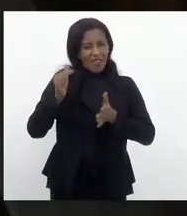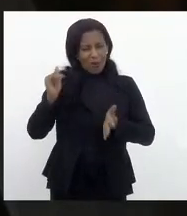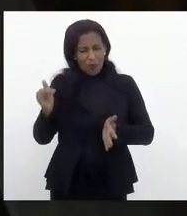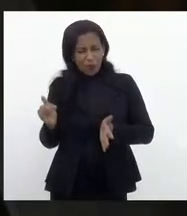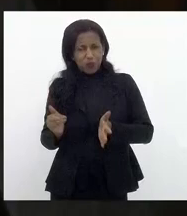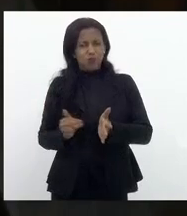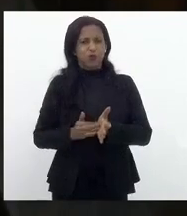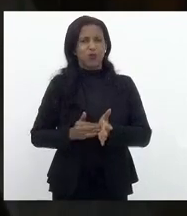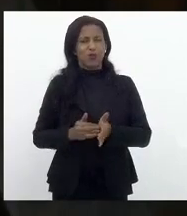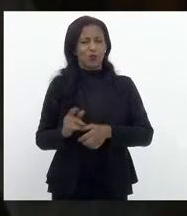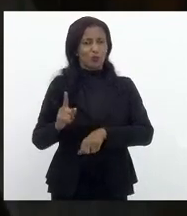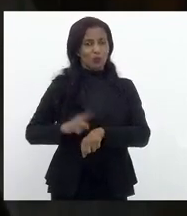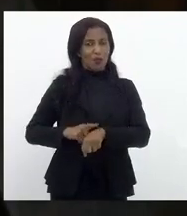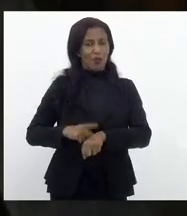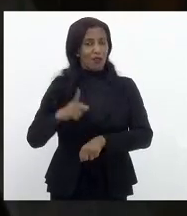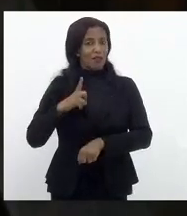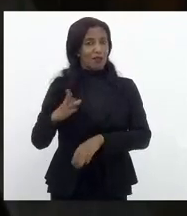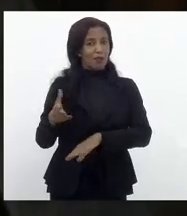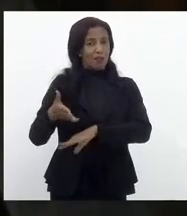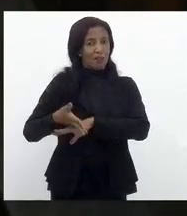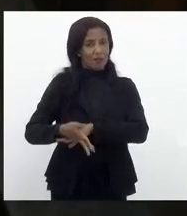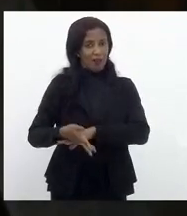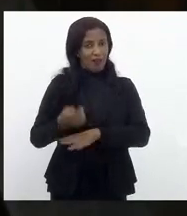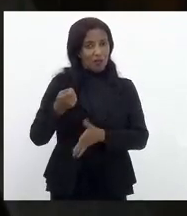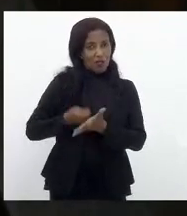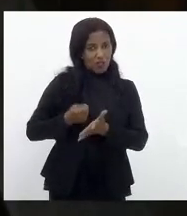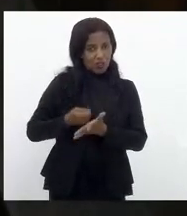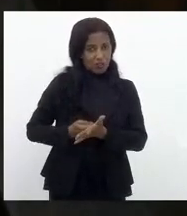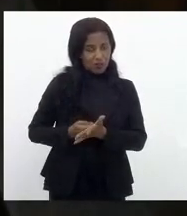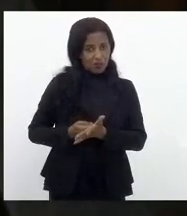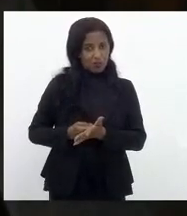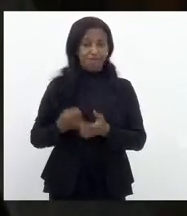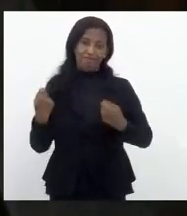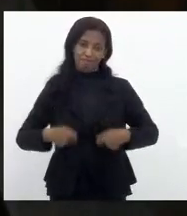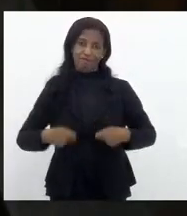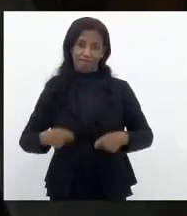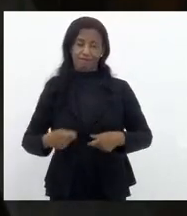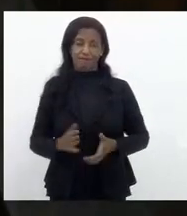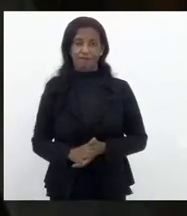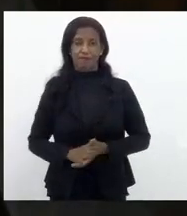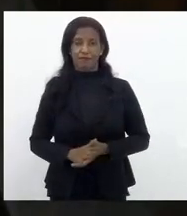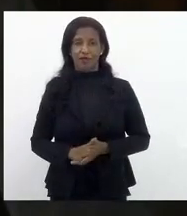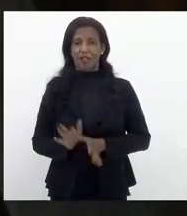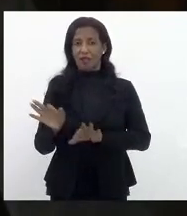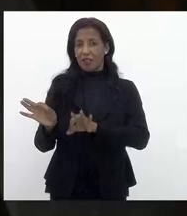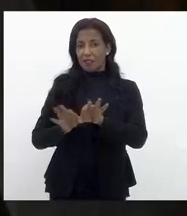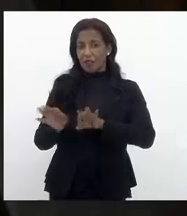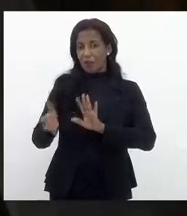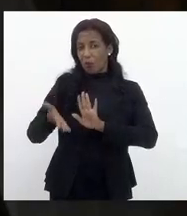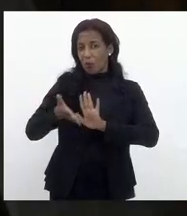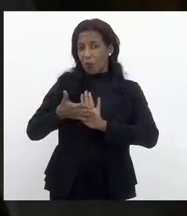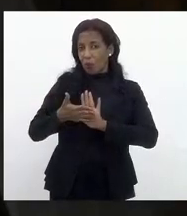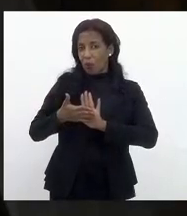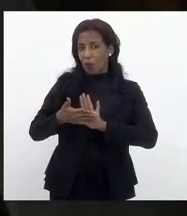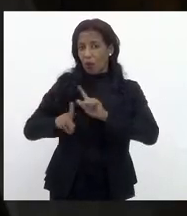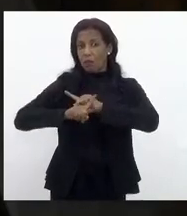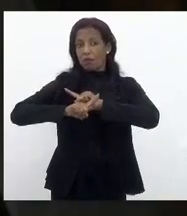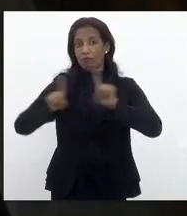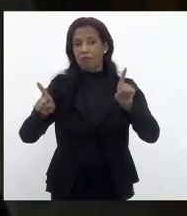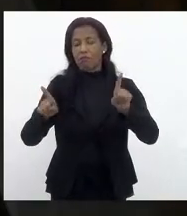navalha temos que entrar no regime temos da forma como proposta